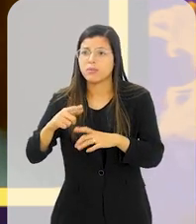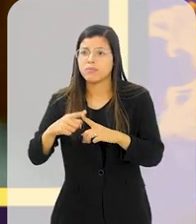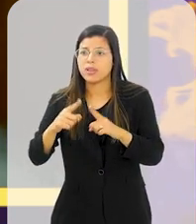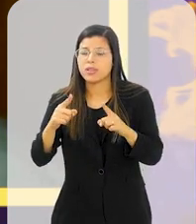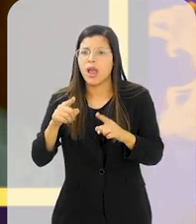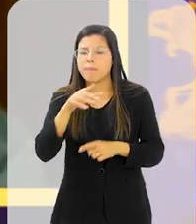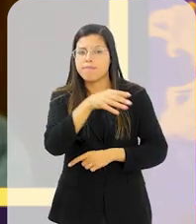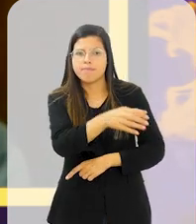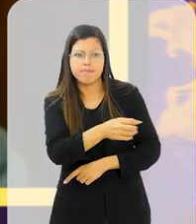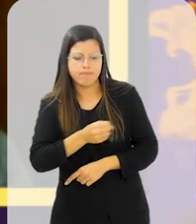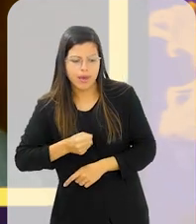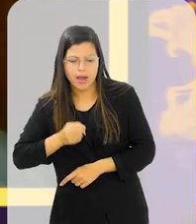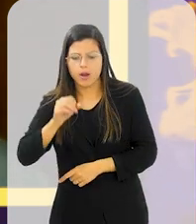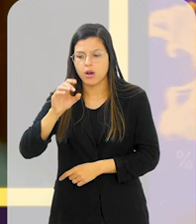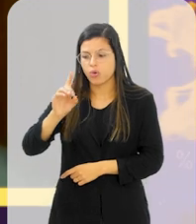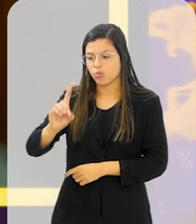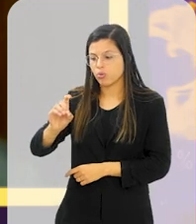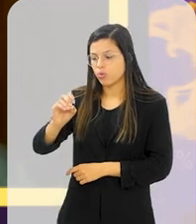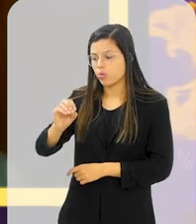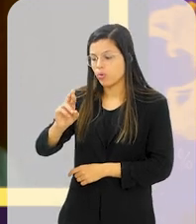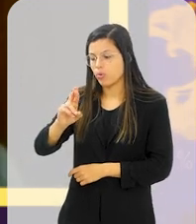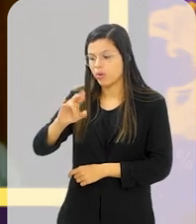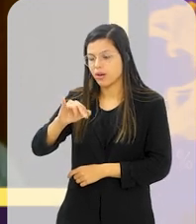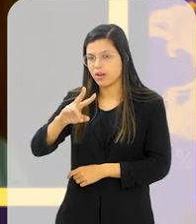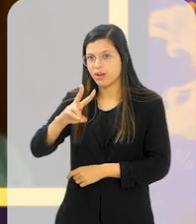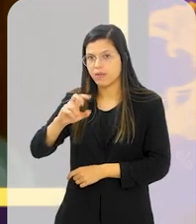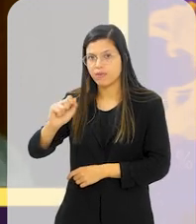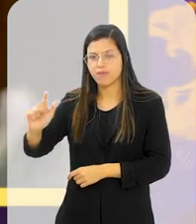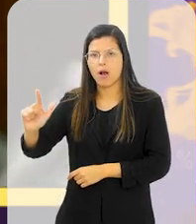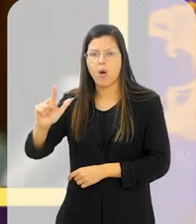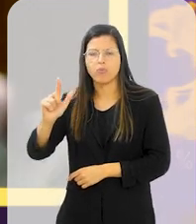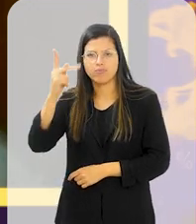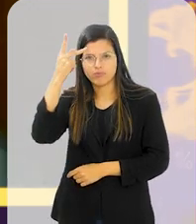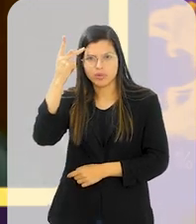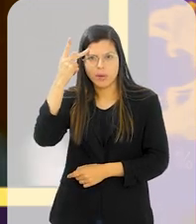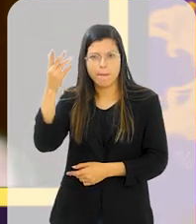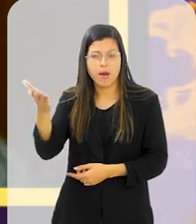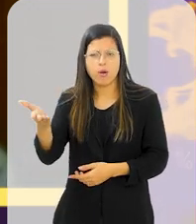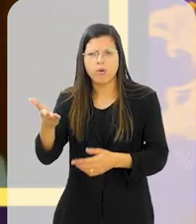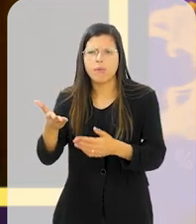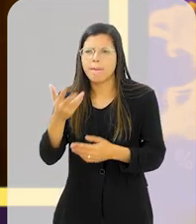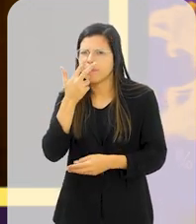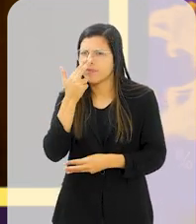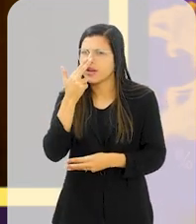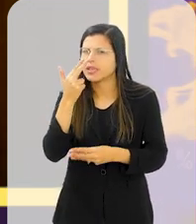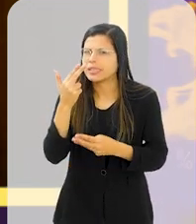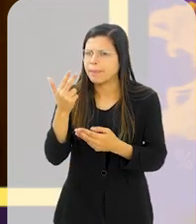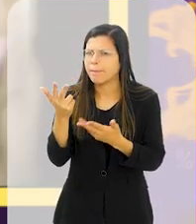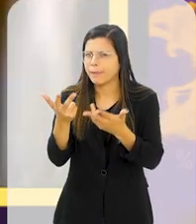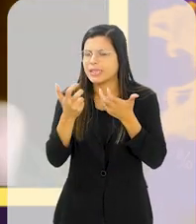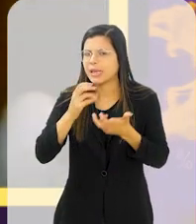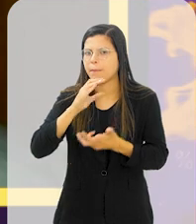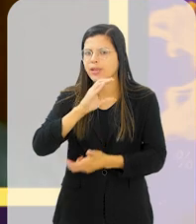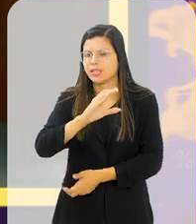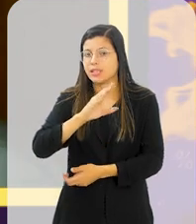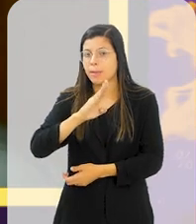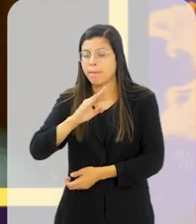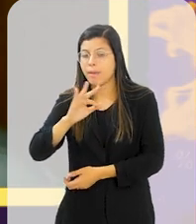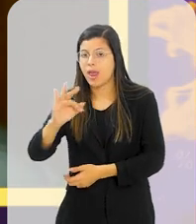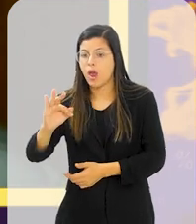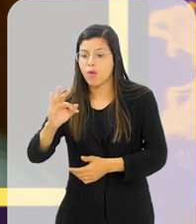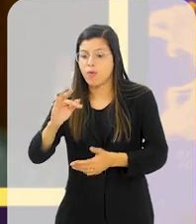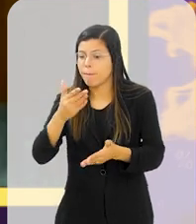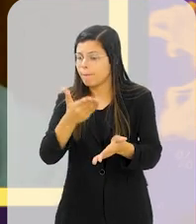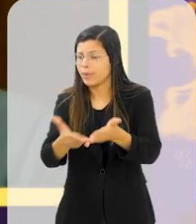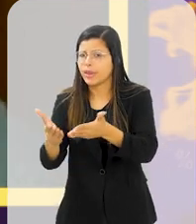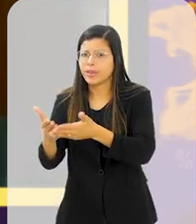do mercado, você vai lá e pega o Dorival do São Paulo. Então, olha o tempo que a CBF foi perdendo. Planejamento e organização é isso.